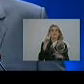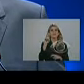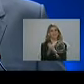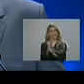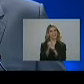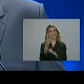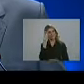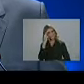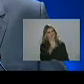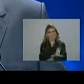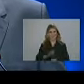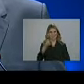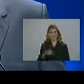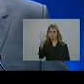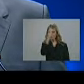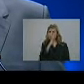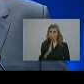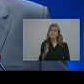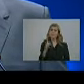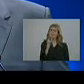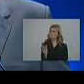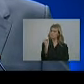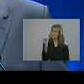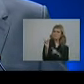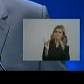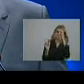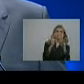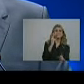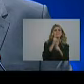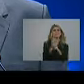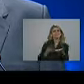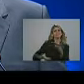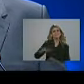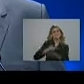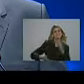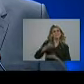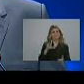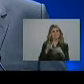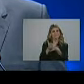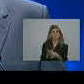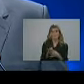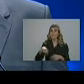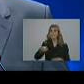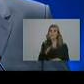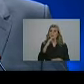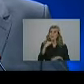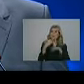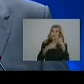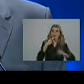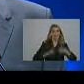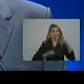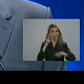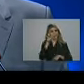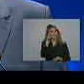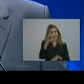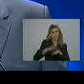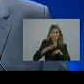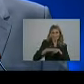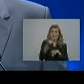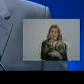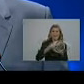cultura do país. Mais uma vez, a palavra-chave deste encontro é interatividade. Nós queremos promover um debate em que você tem a